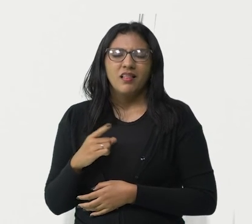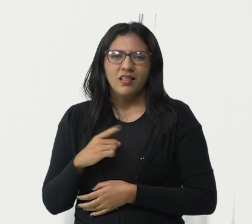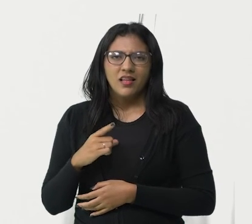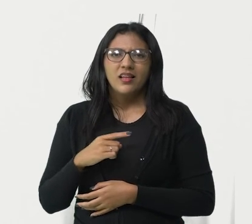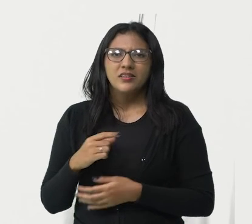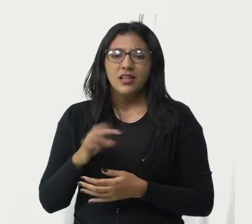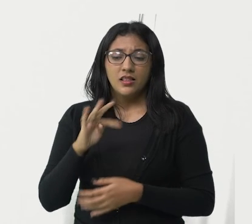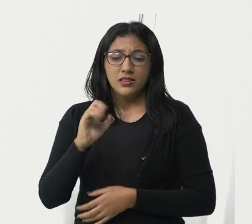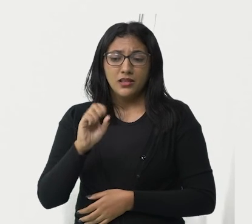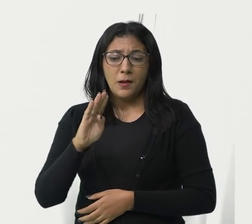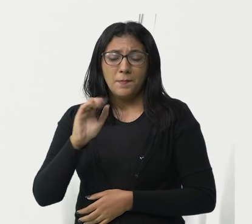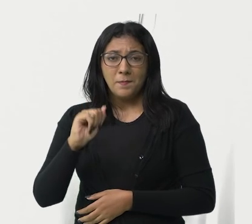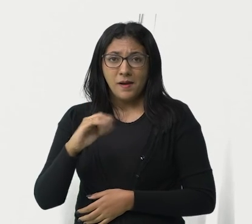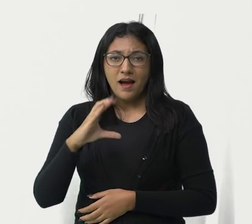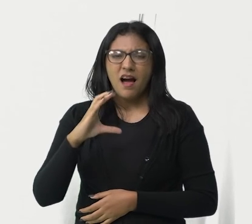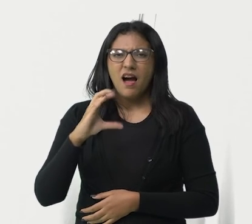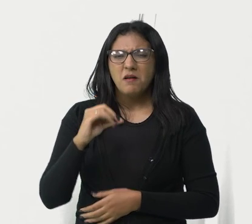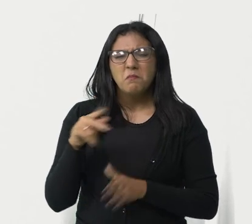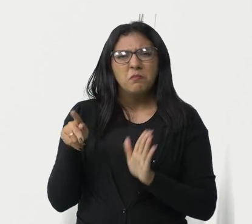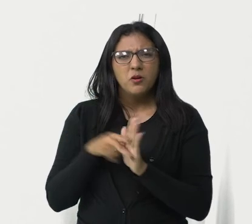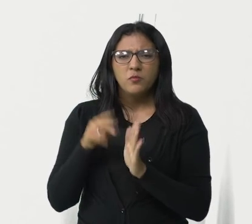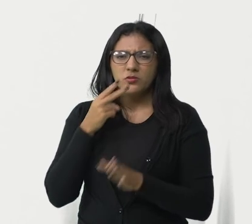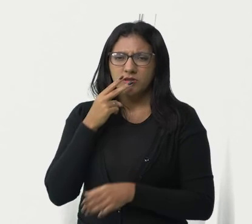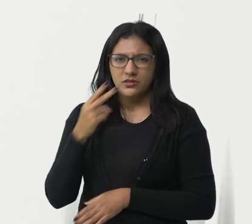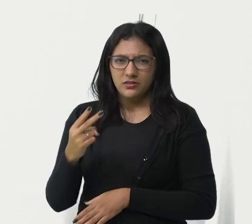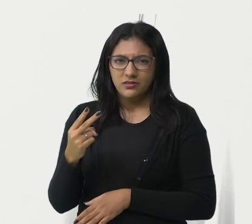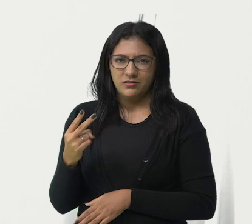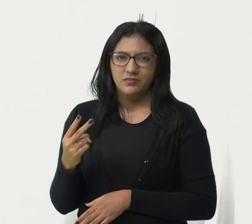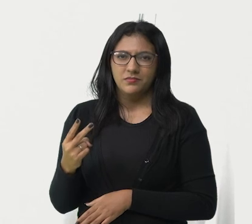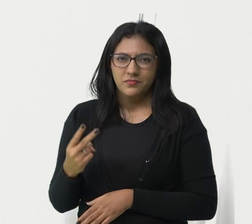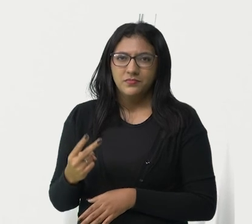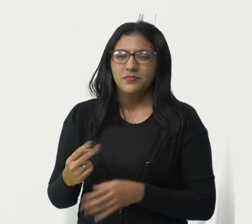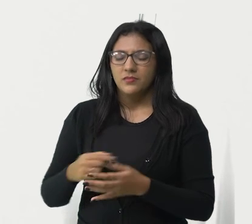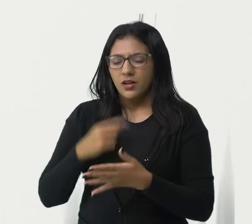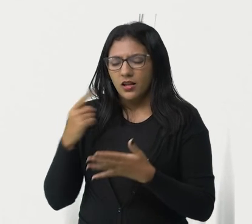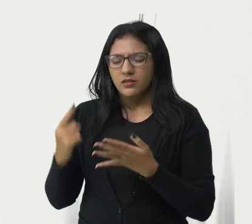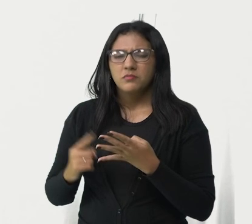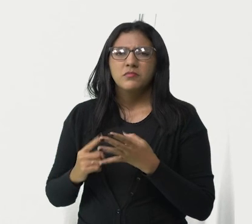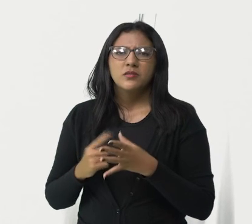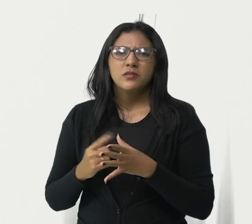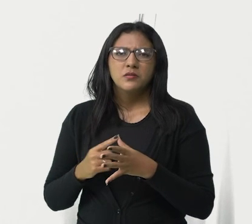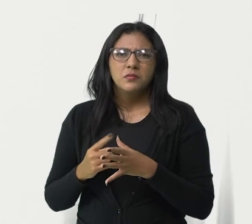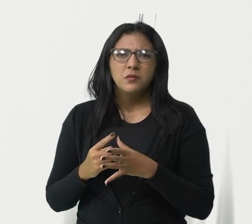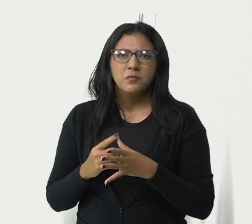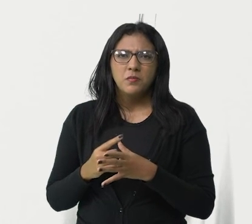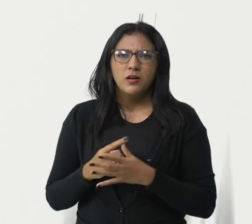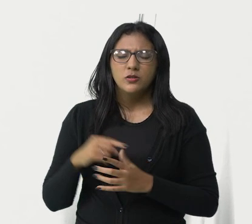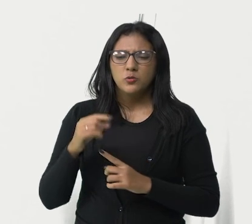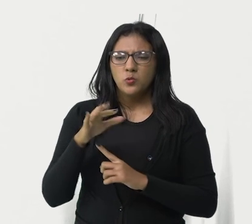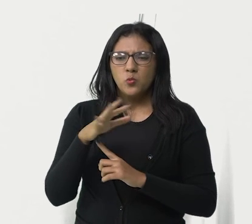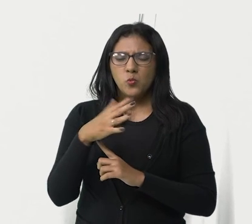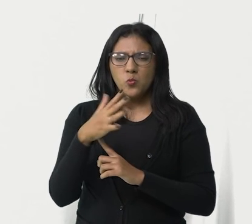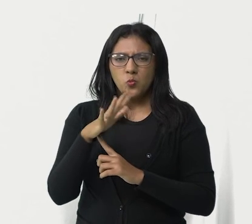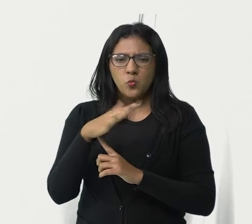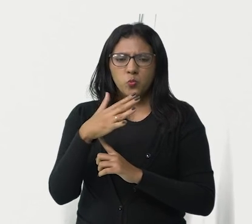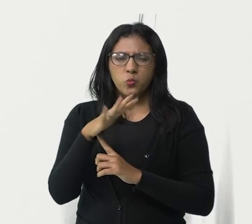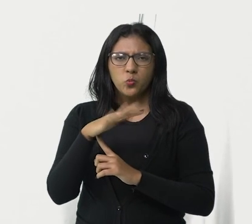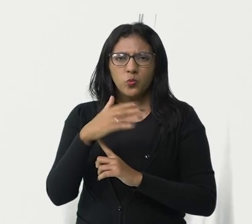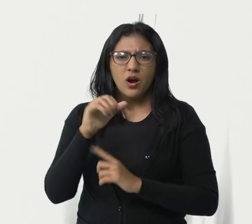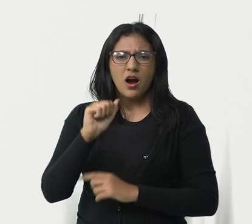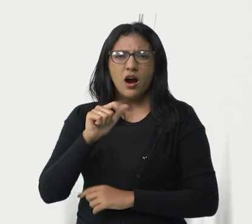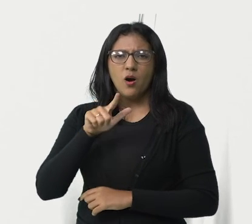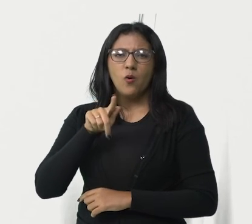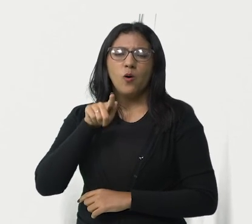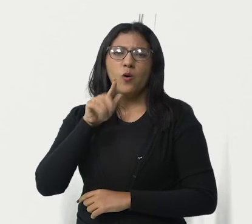do tabaco, né? Aqui também na região Sudeste. O algodão também vai ser um dos principais fatores para